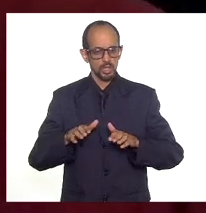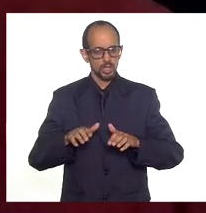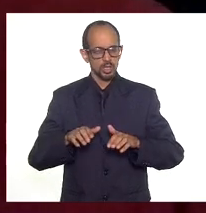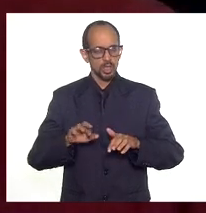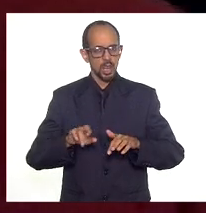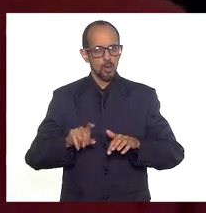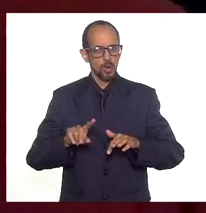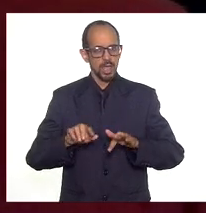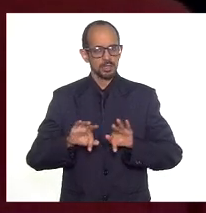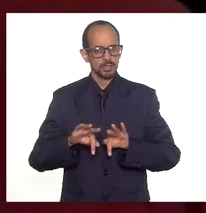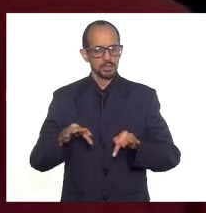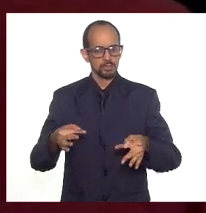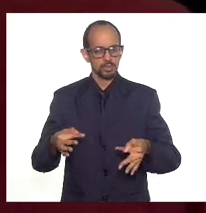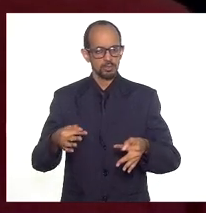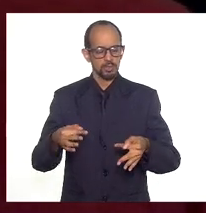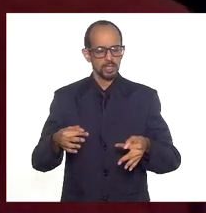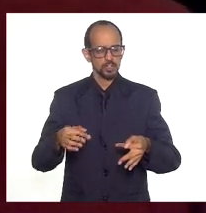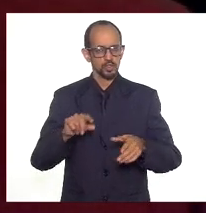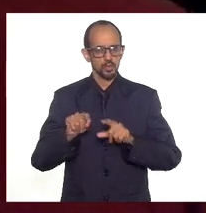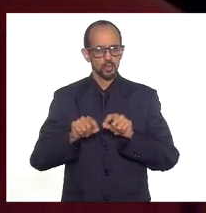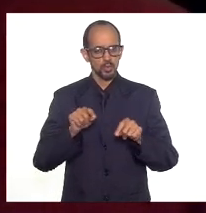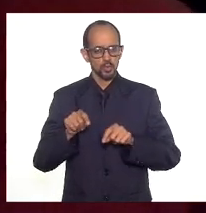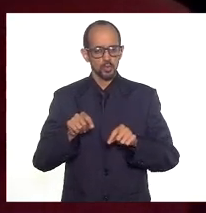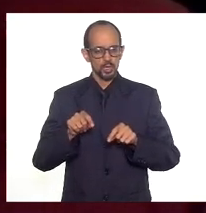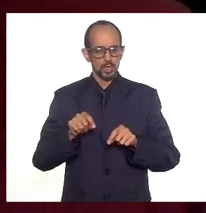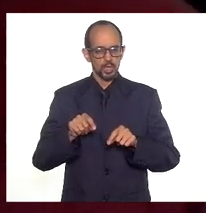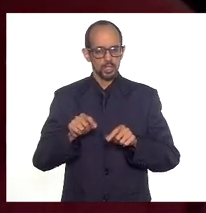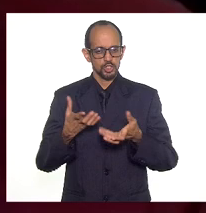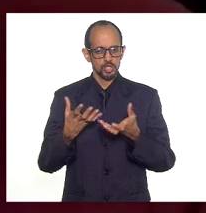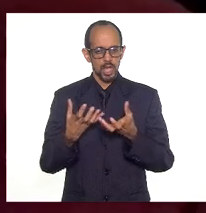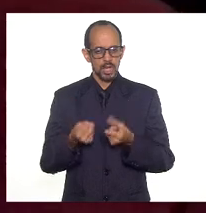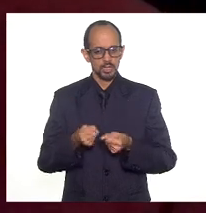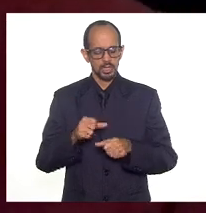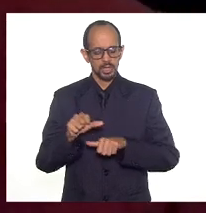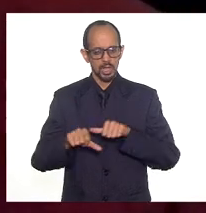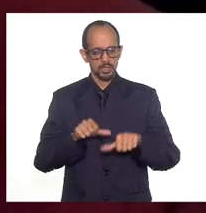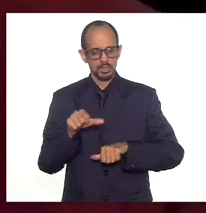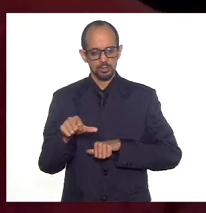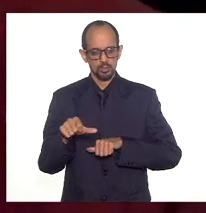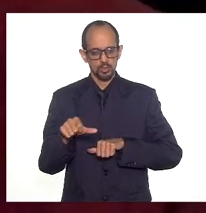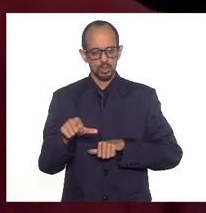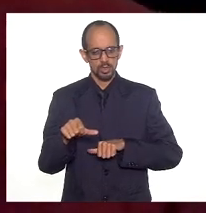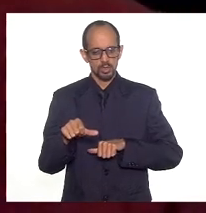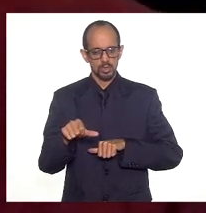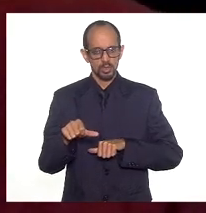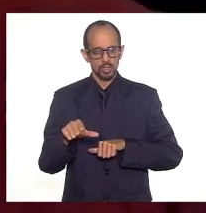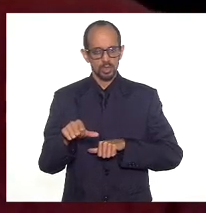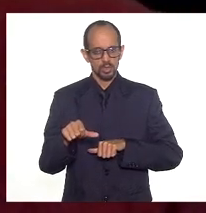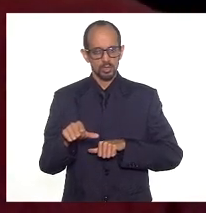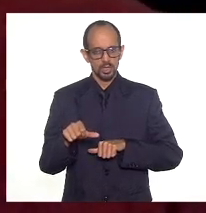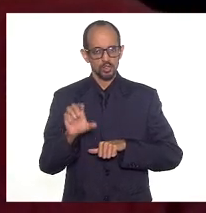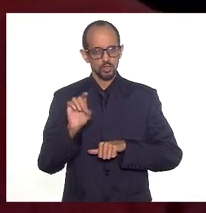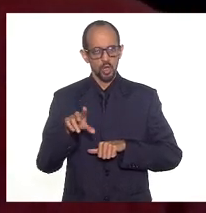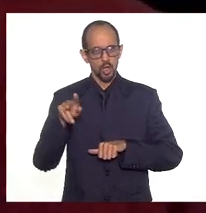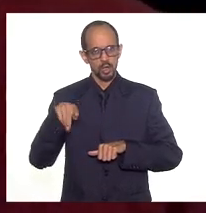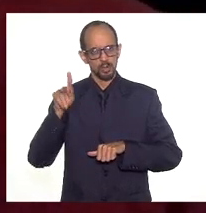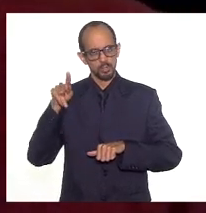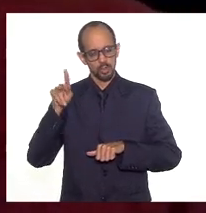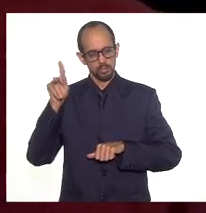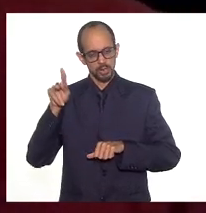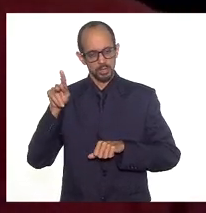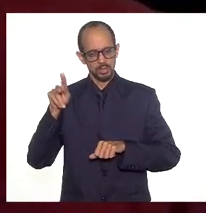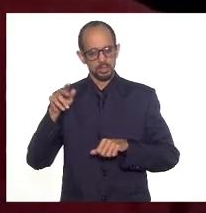simplesmente tomar essas mudanças da política da Petrobras de uma forma unilateral, né? É importante a gente